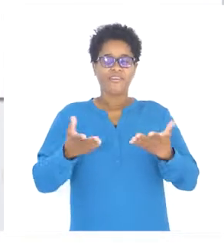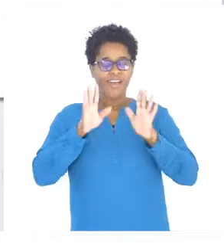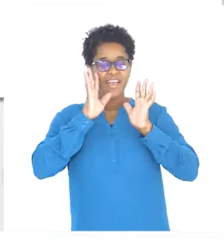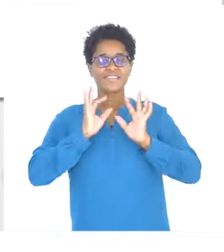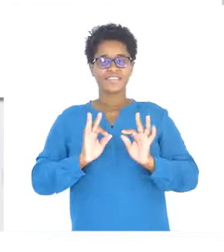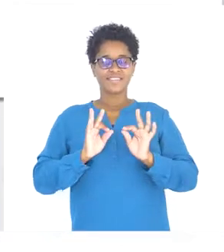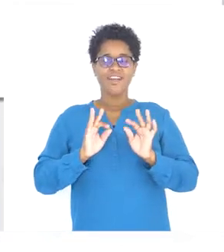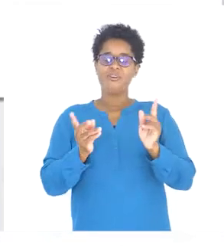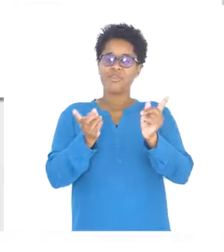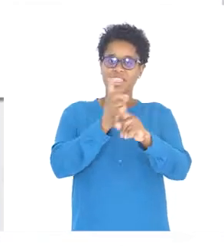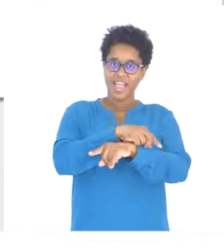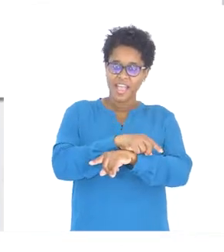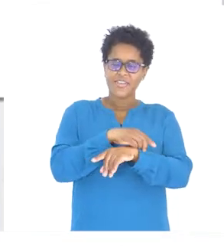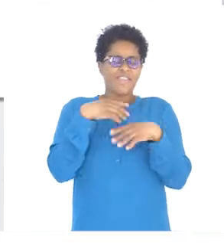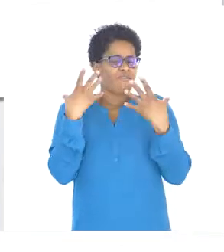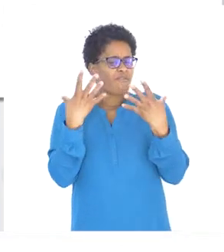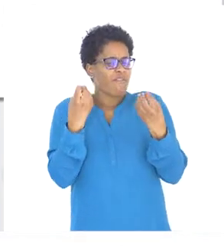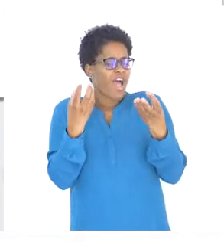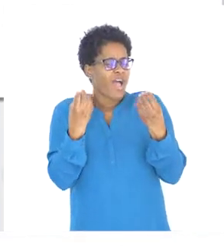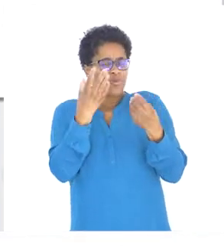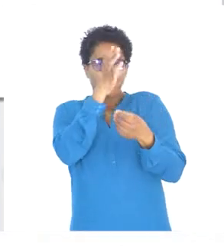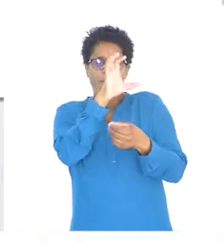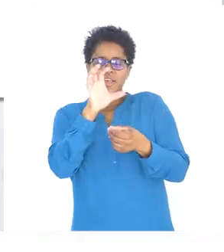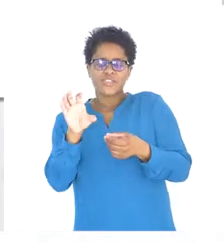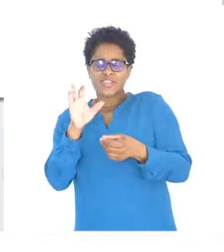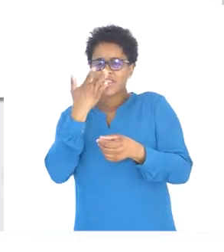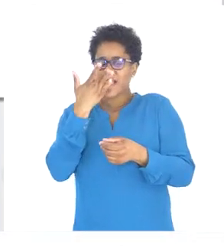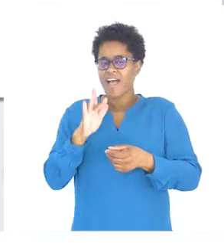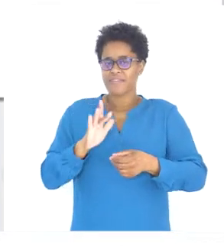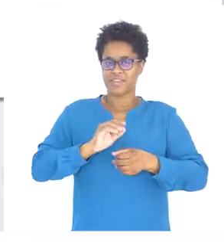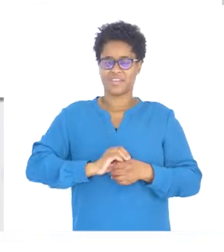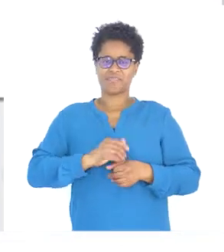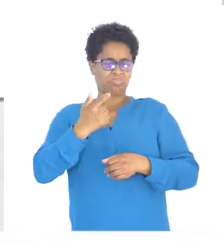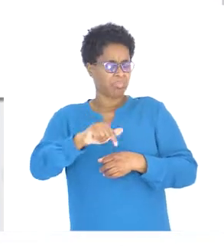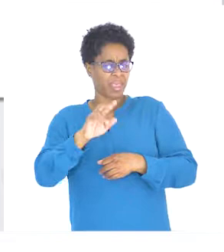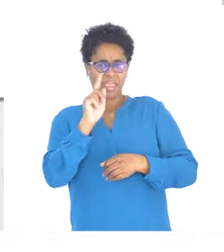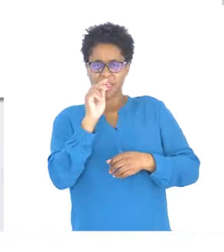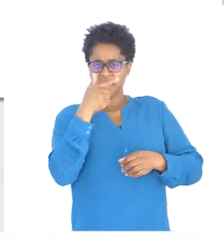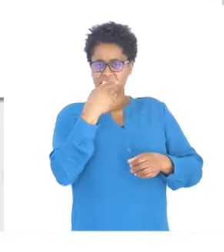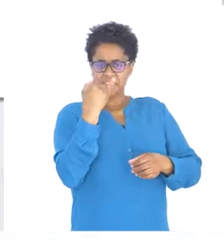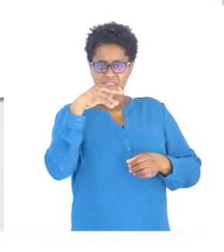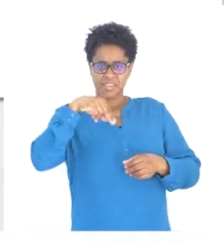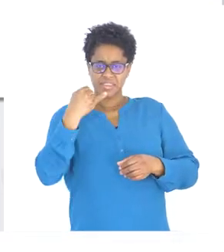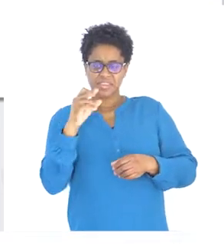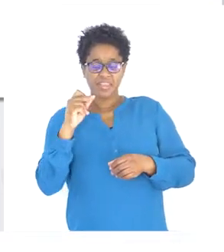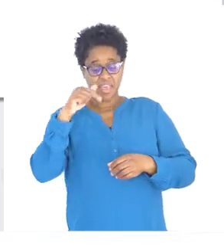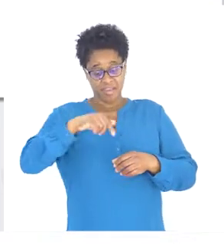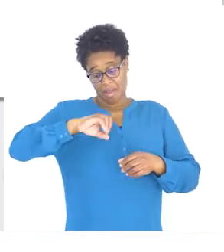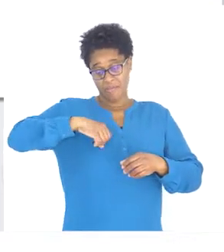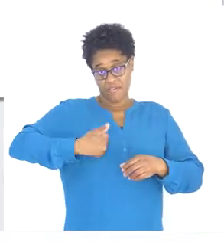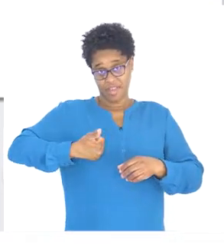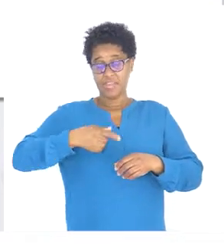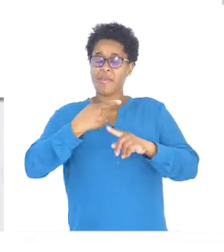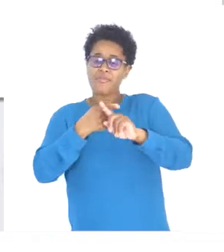Assim, ao contrário de vários países africanos, não há etnias em Cabo Verde e